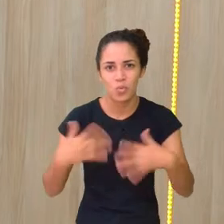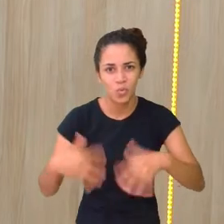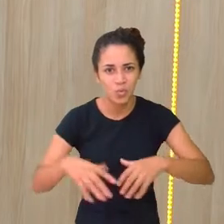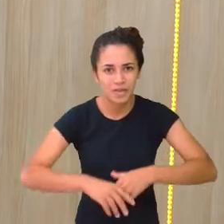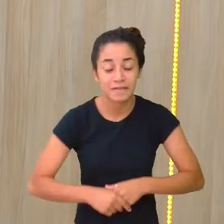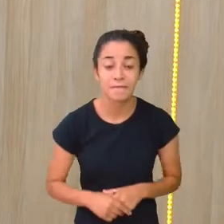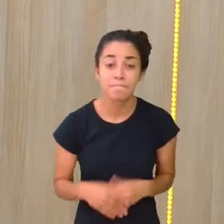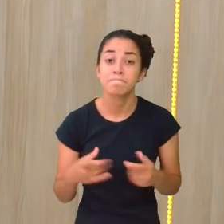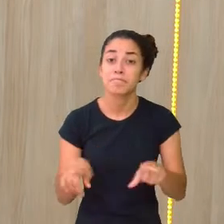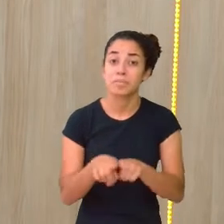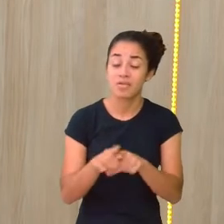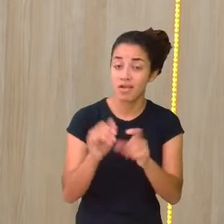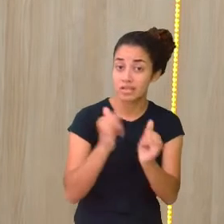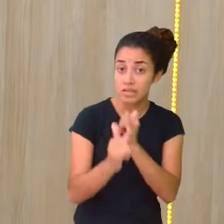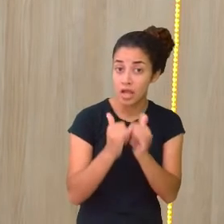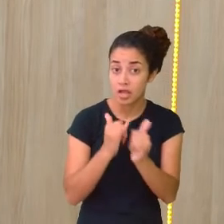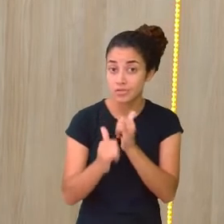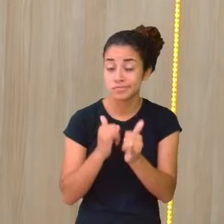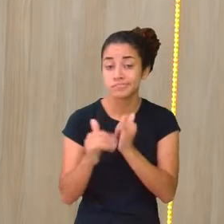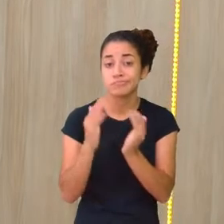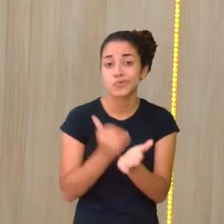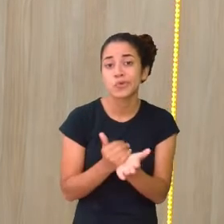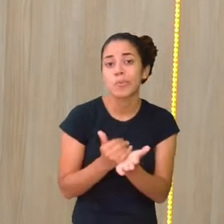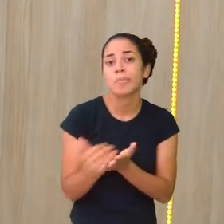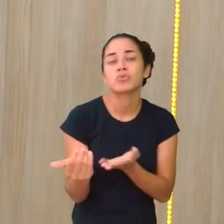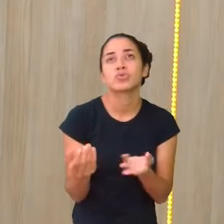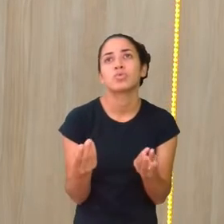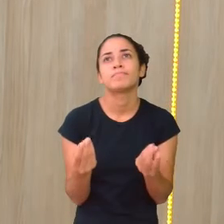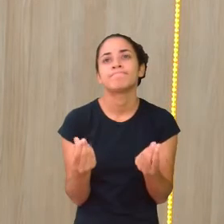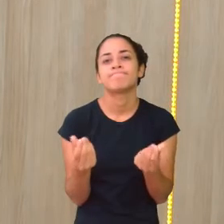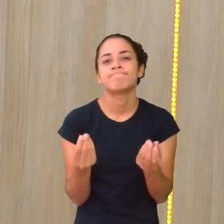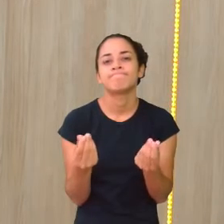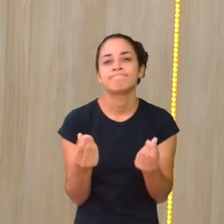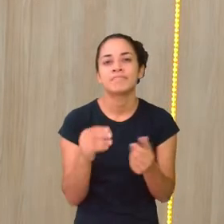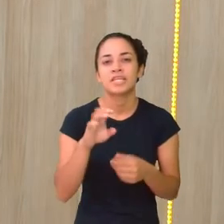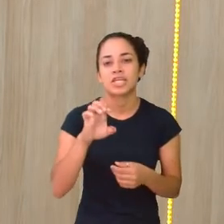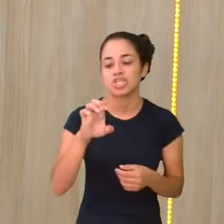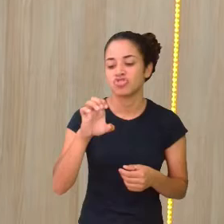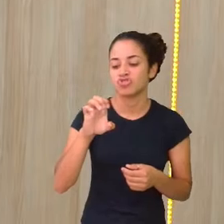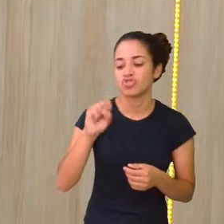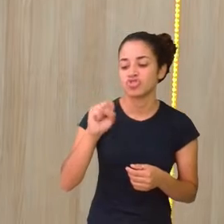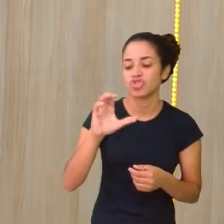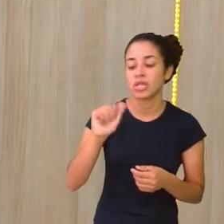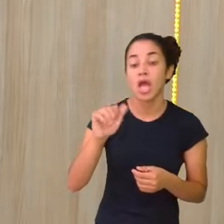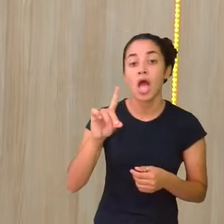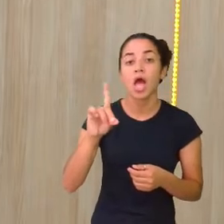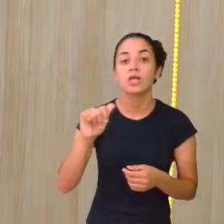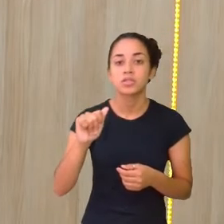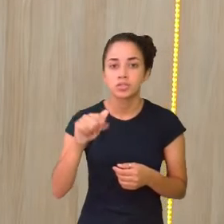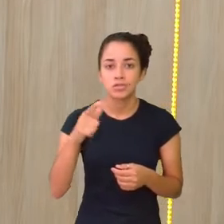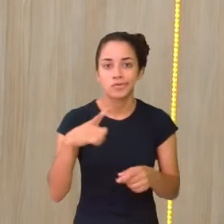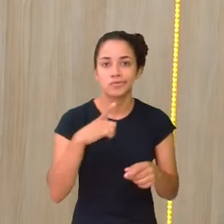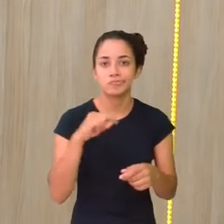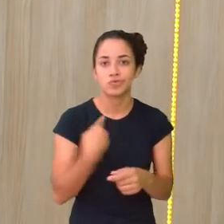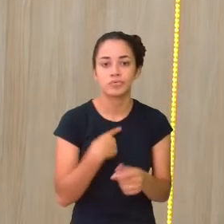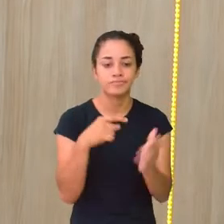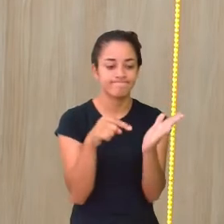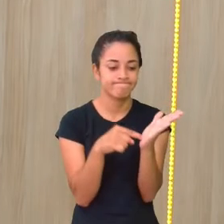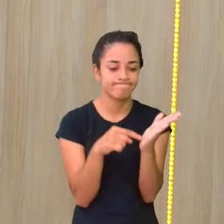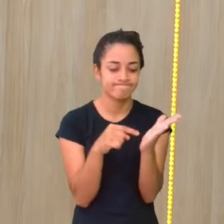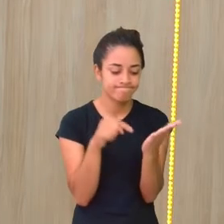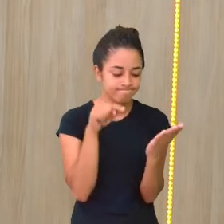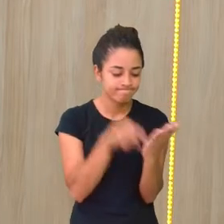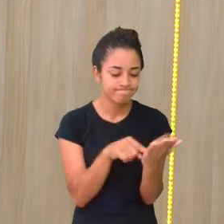Exatamente. Né? A internet, né? Começou com o negócio da internet de escada. Era. Você fazia um clique no negócio, ó,